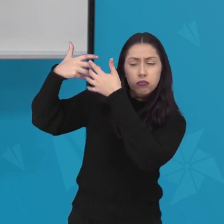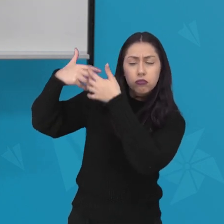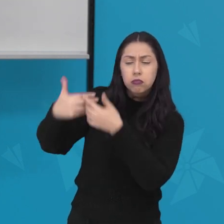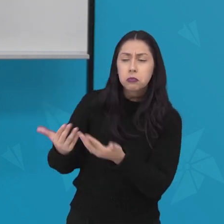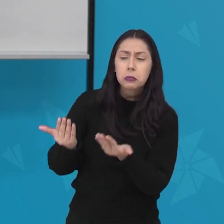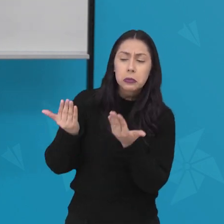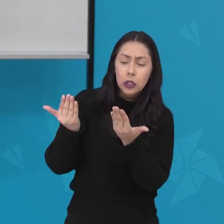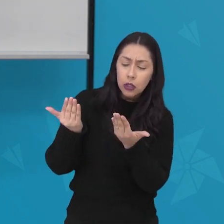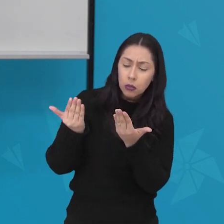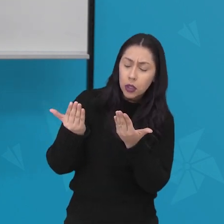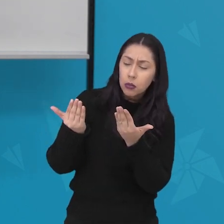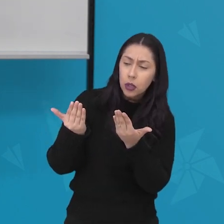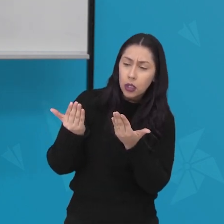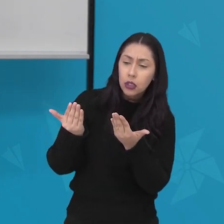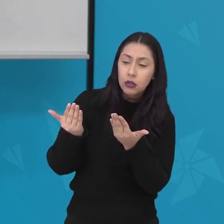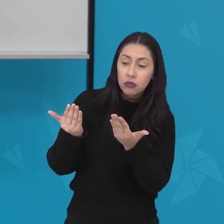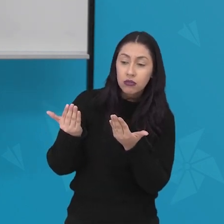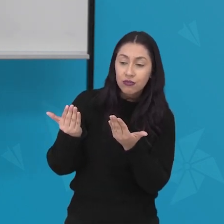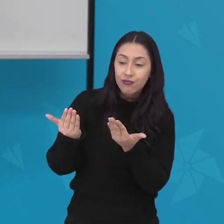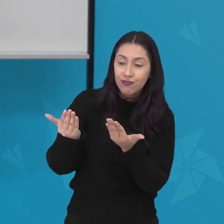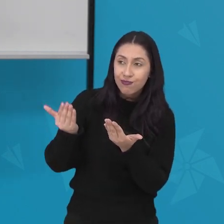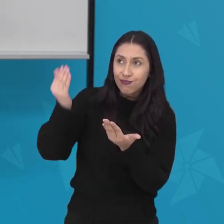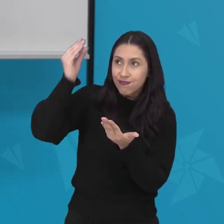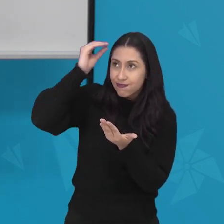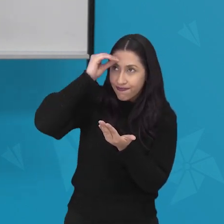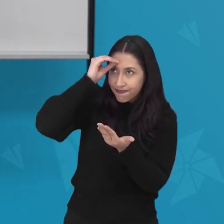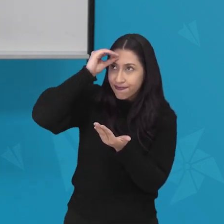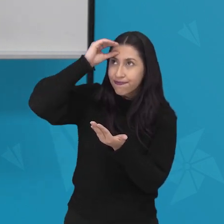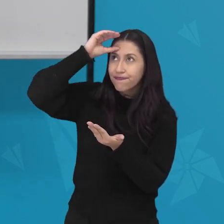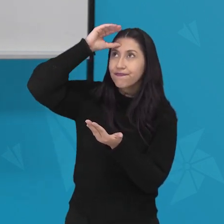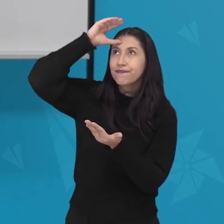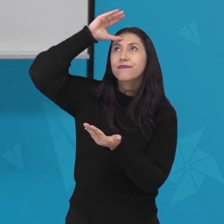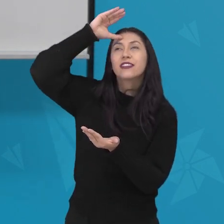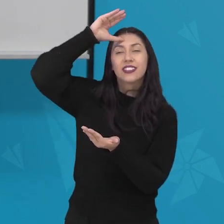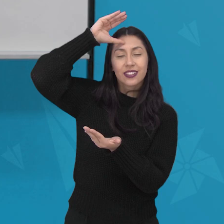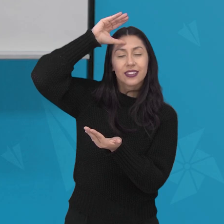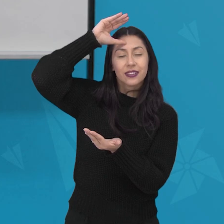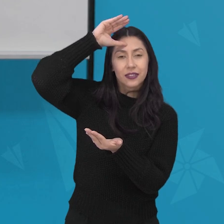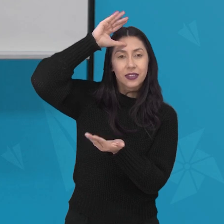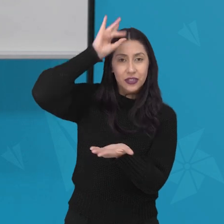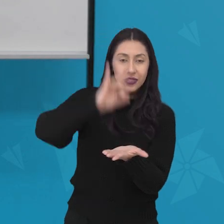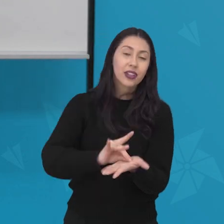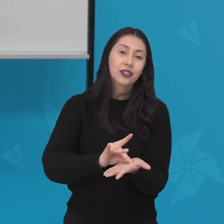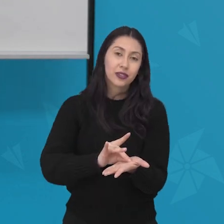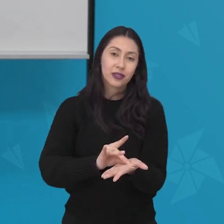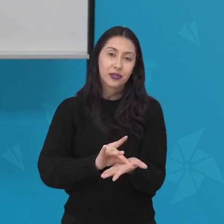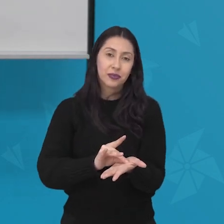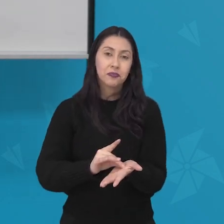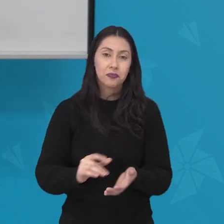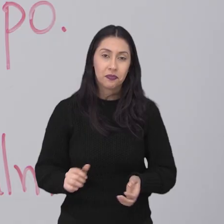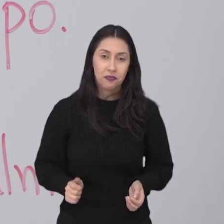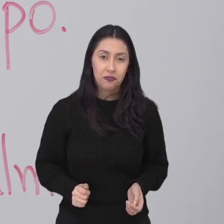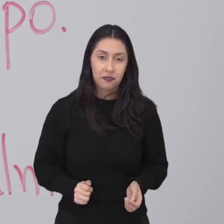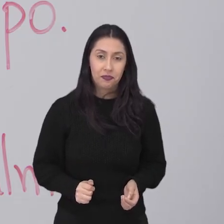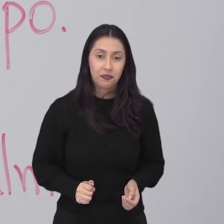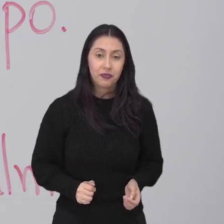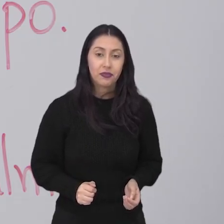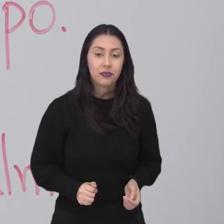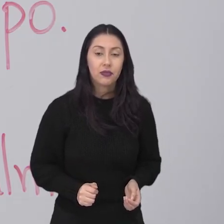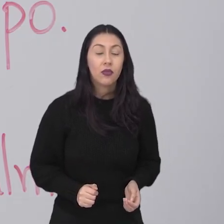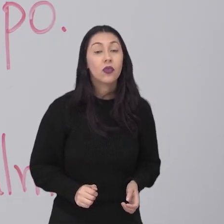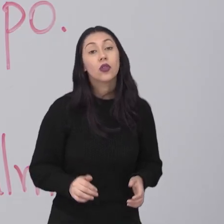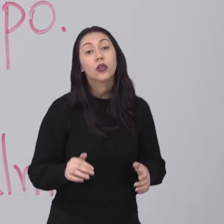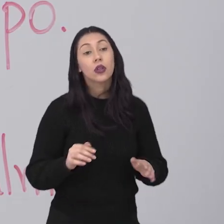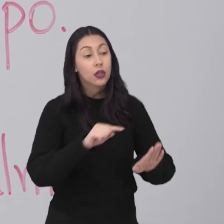e construir um determinado tipo de saber que não seja apenas esse imediato, né? E